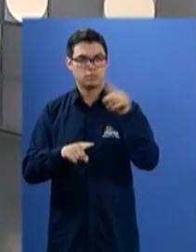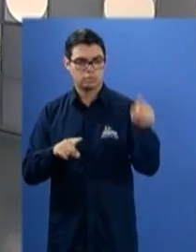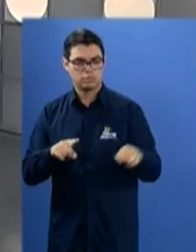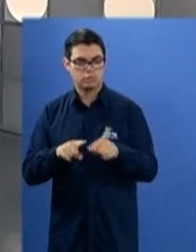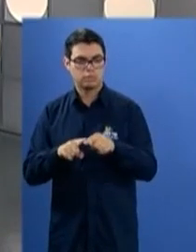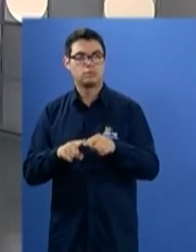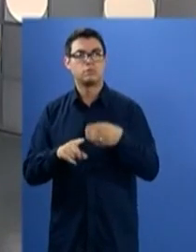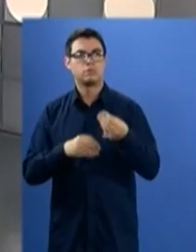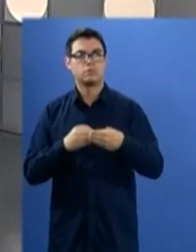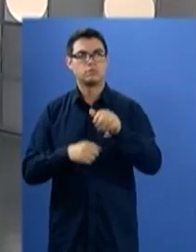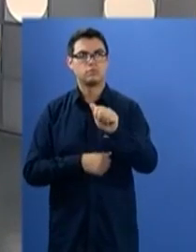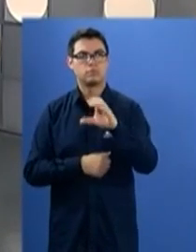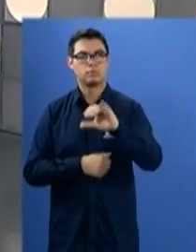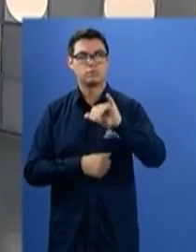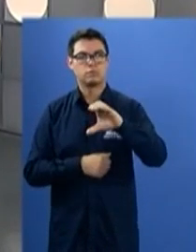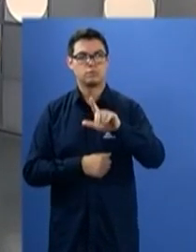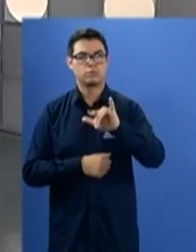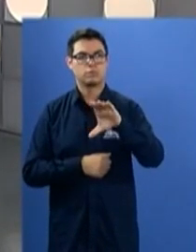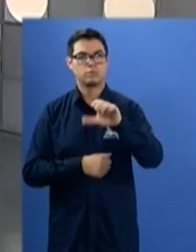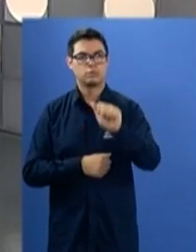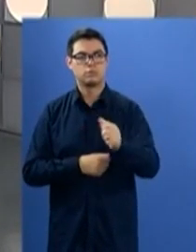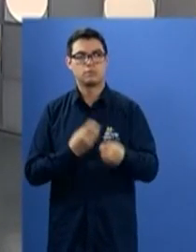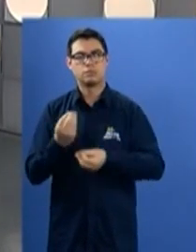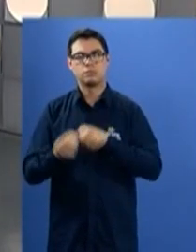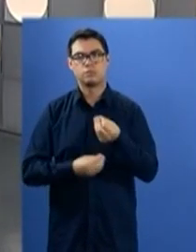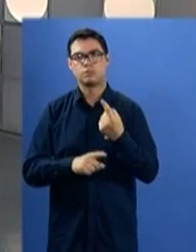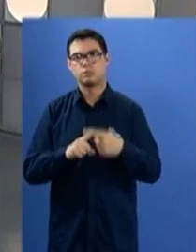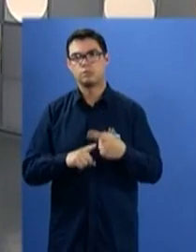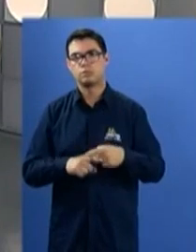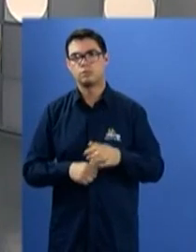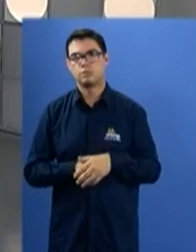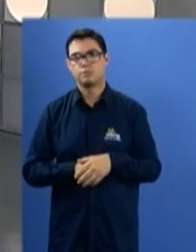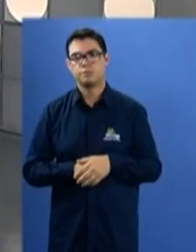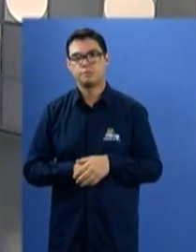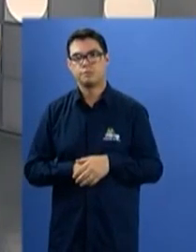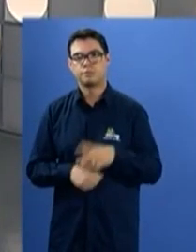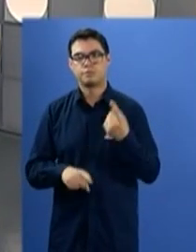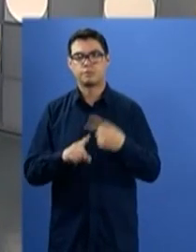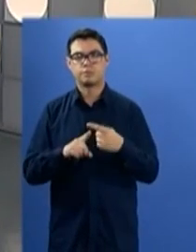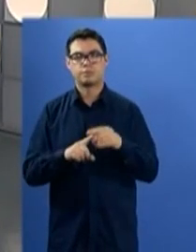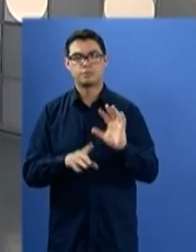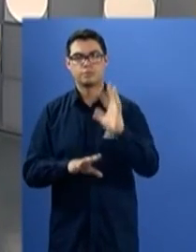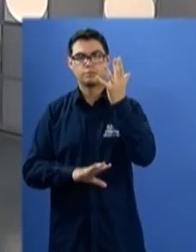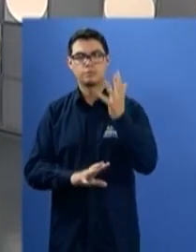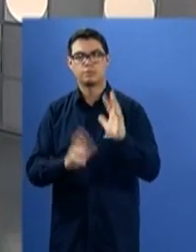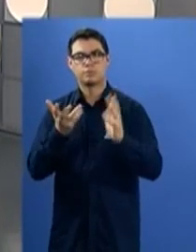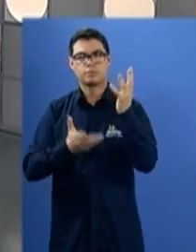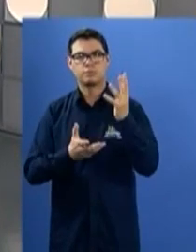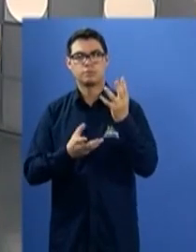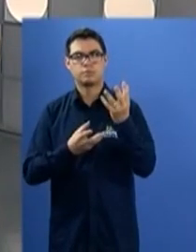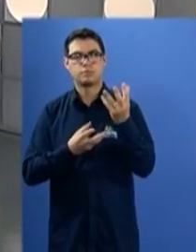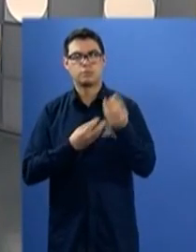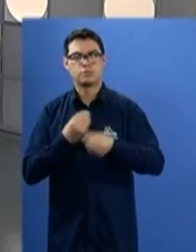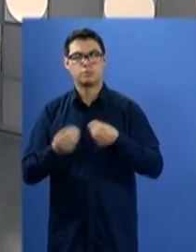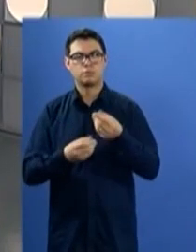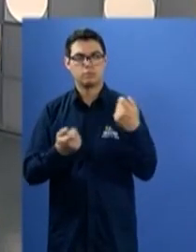de um processo de produção. E por que uma atividade acíclica? Por ocorrer, ou seja, ela não